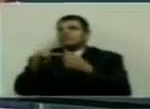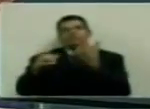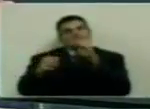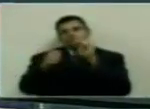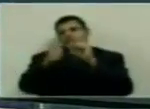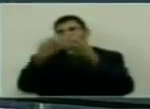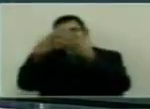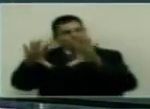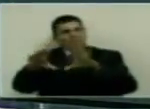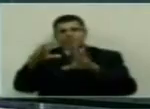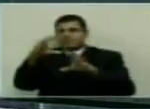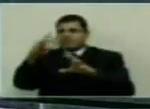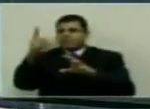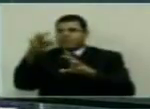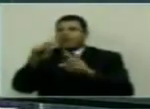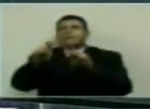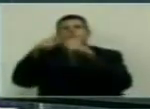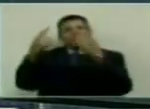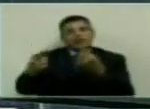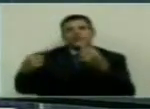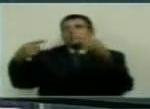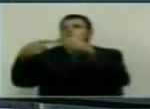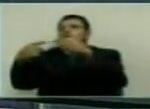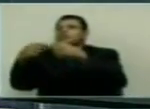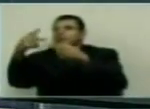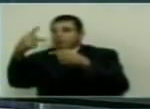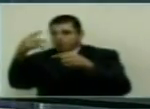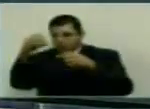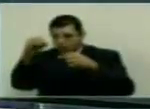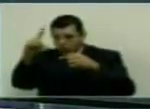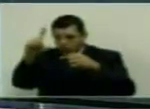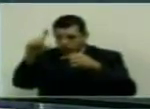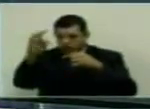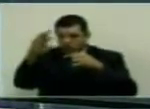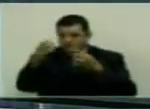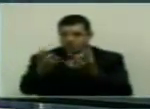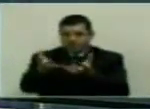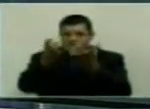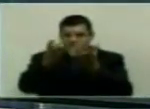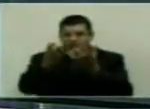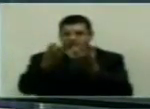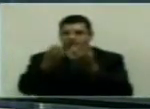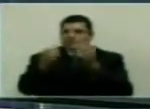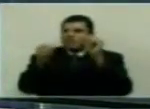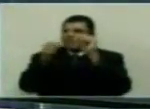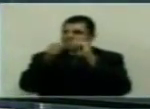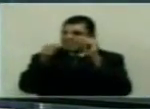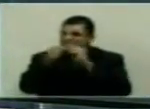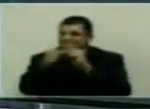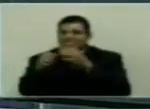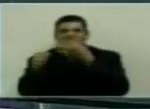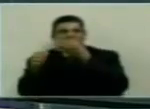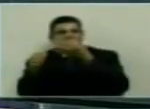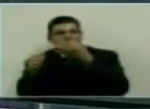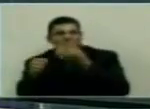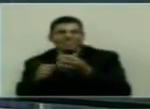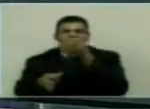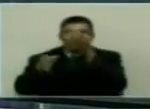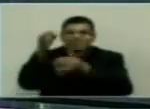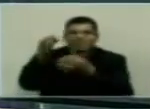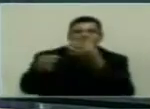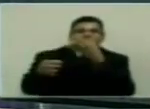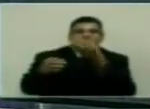CPI, mas por uma decisão política. Querer inventar argumento